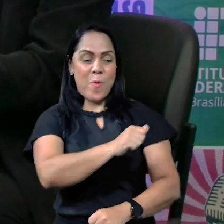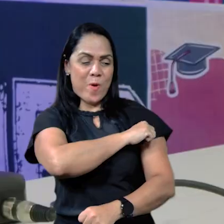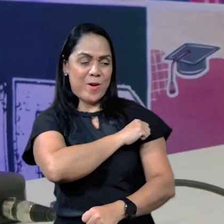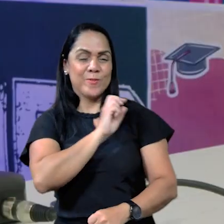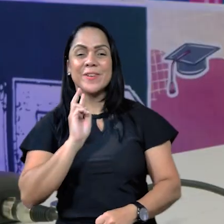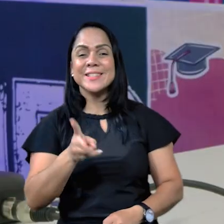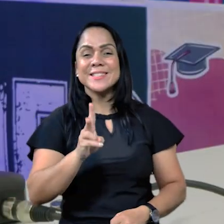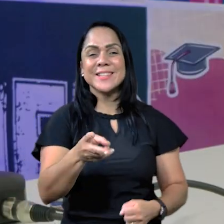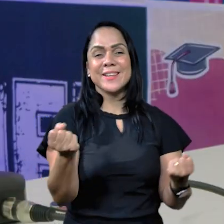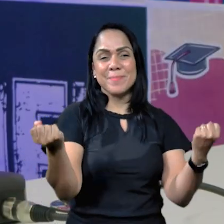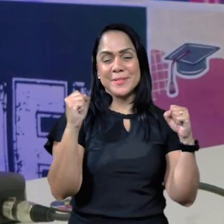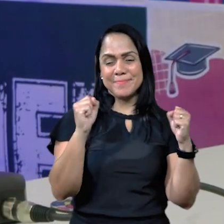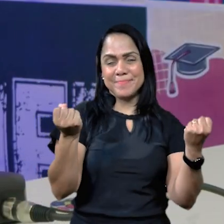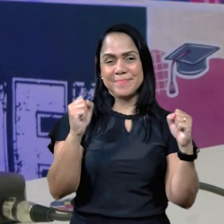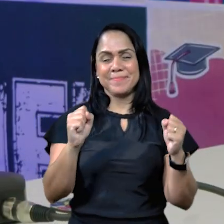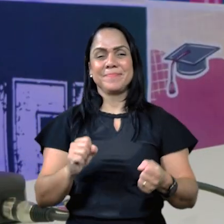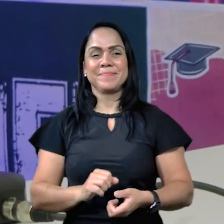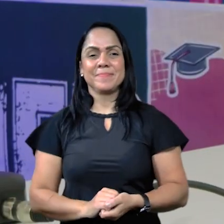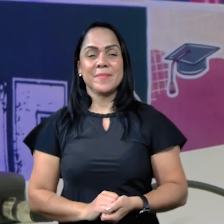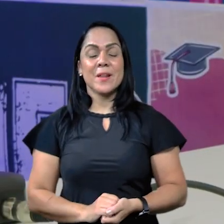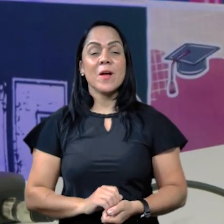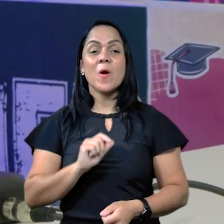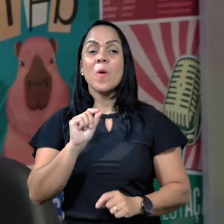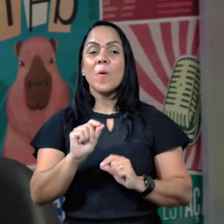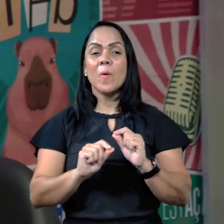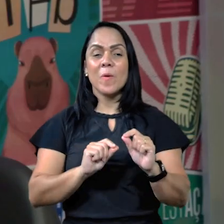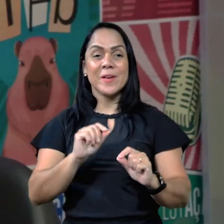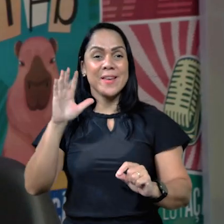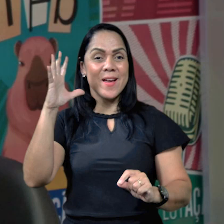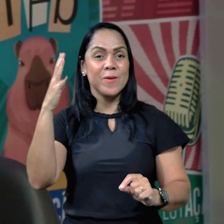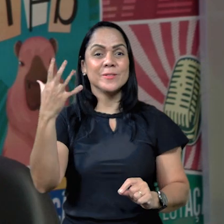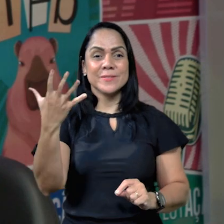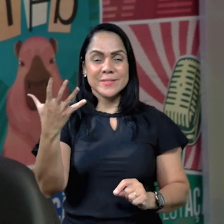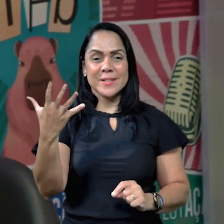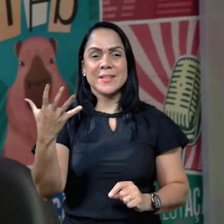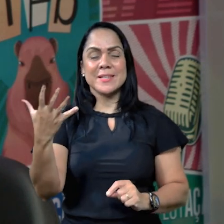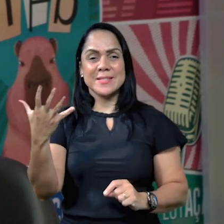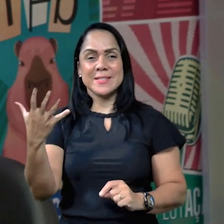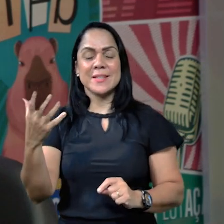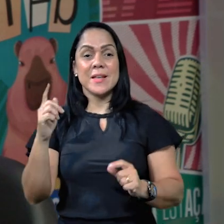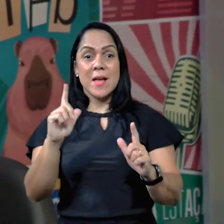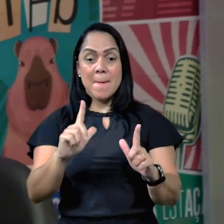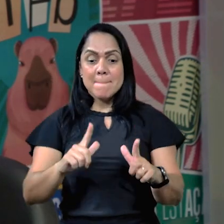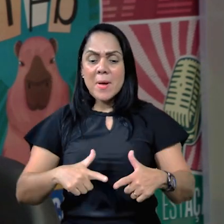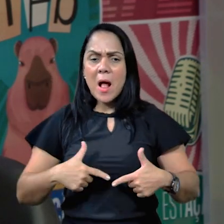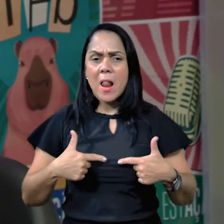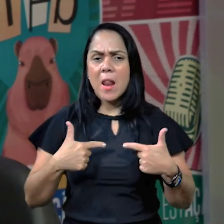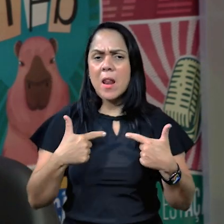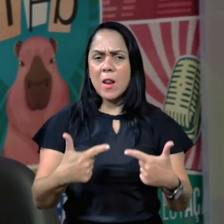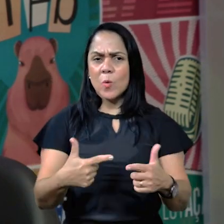Ah, Bonitinho. o que acontece, assim, é que a gente vai perdendo a dimensão social das lutas por direitos,